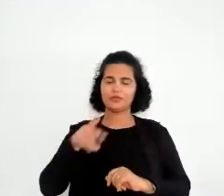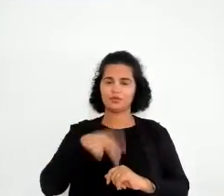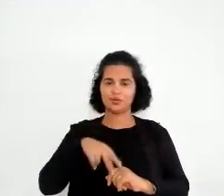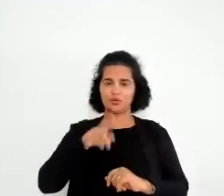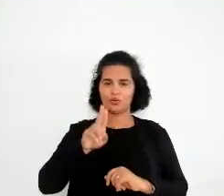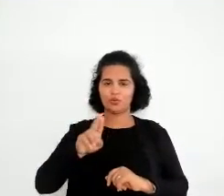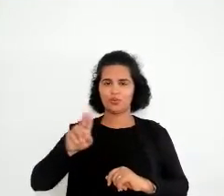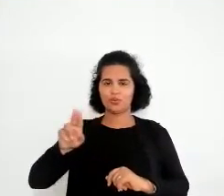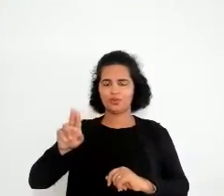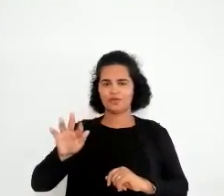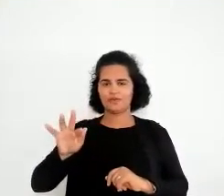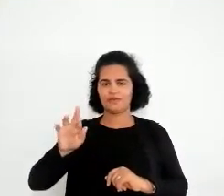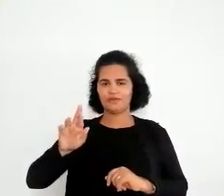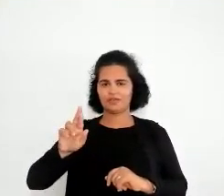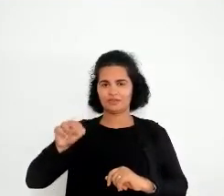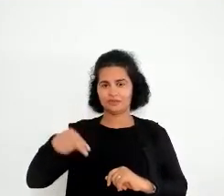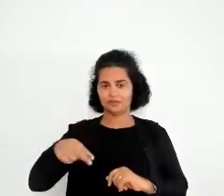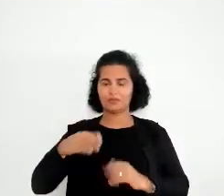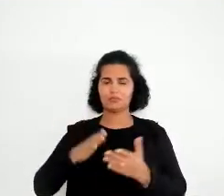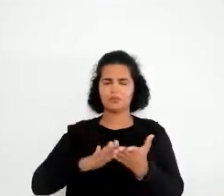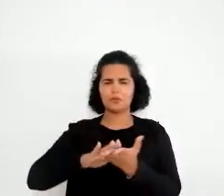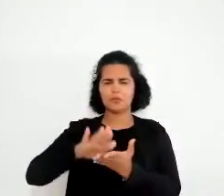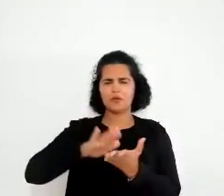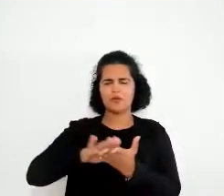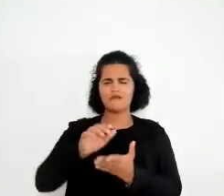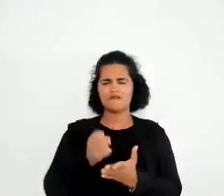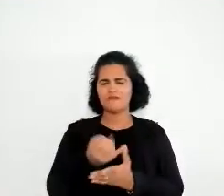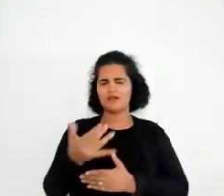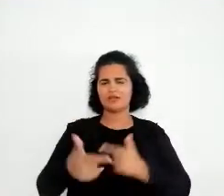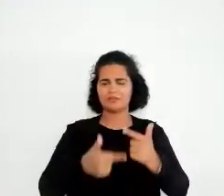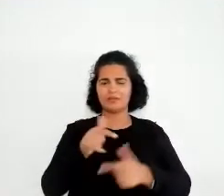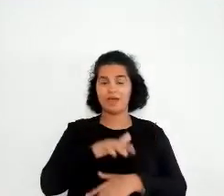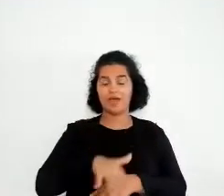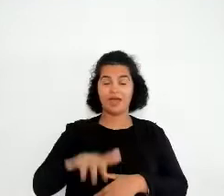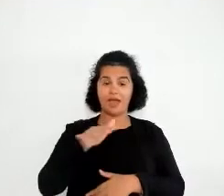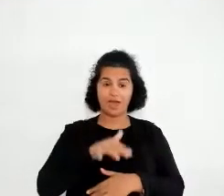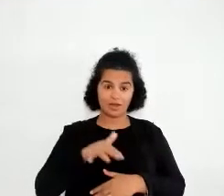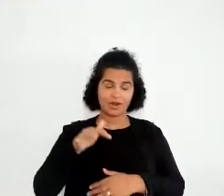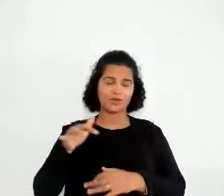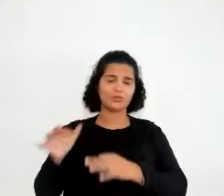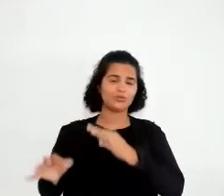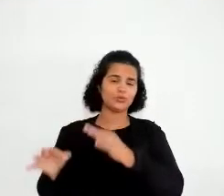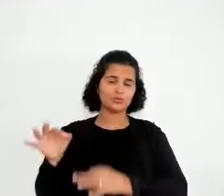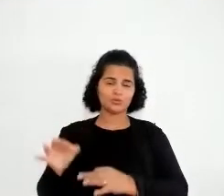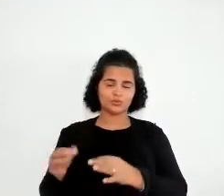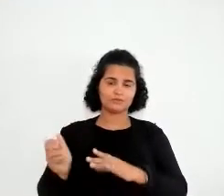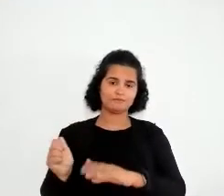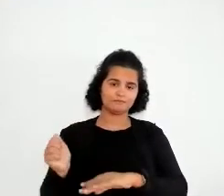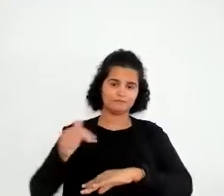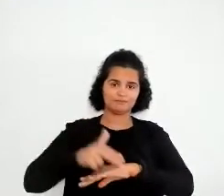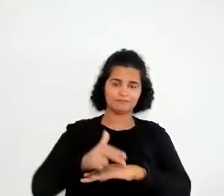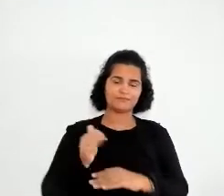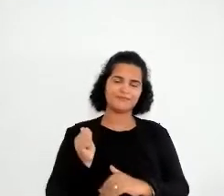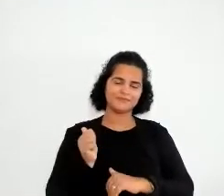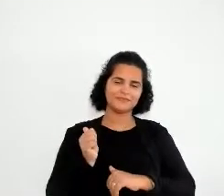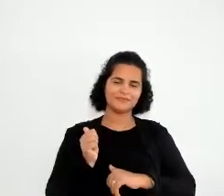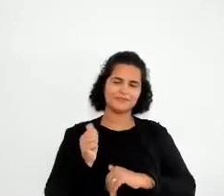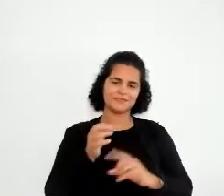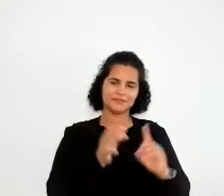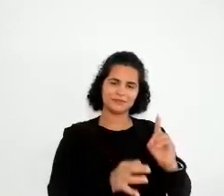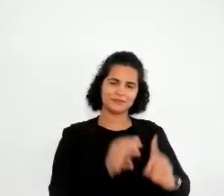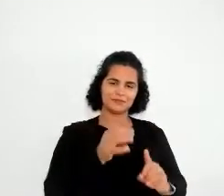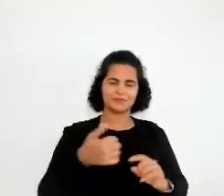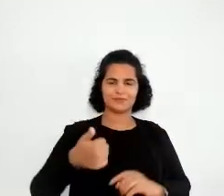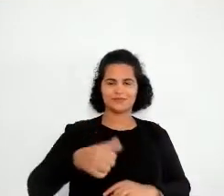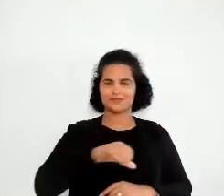vários trabalhos na área de literatura jurídica. Ingressou no cargo de desembargador do TJRN em 1990 pelo